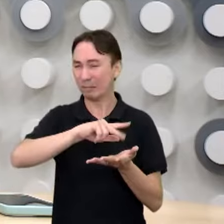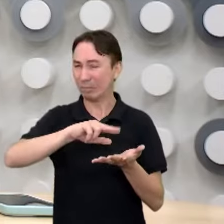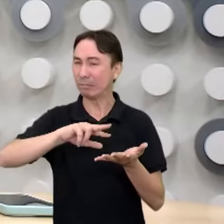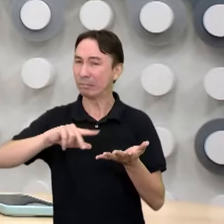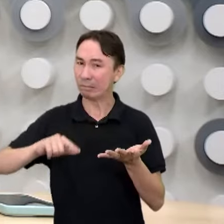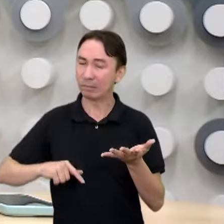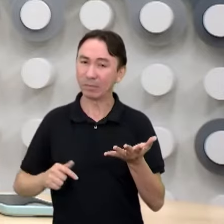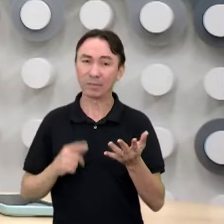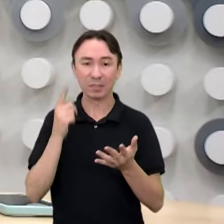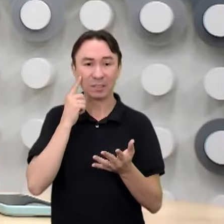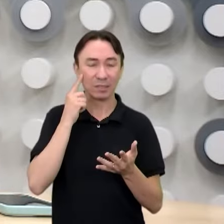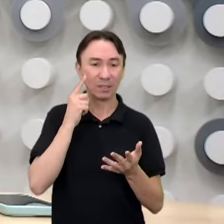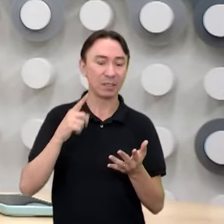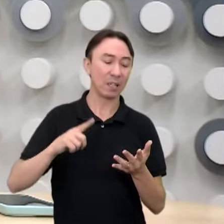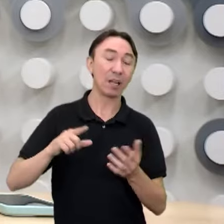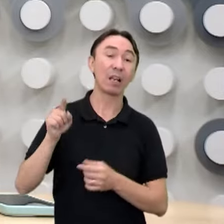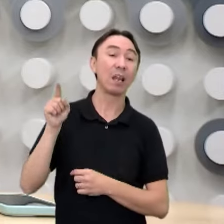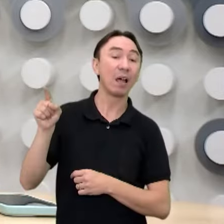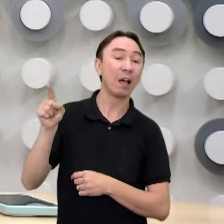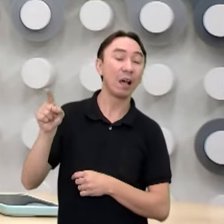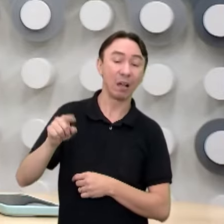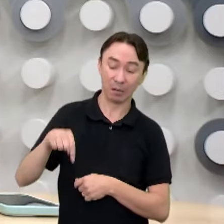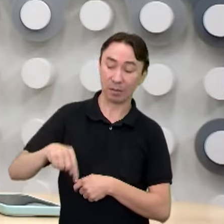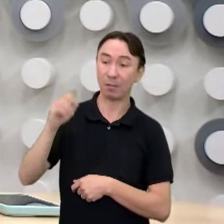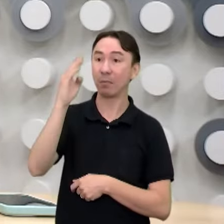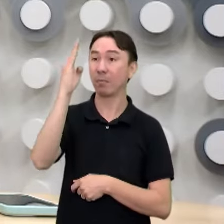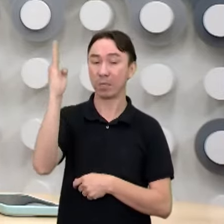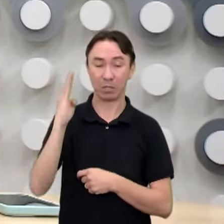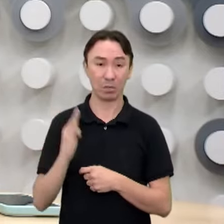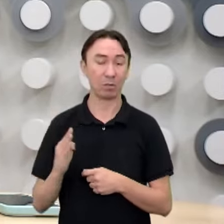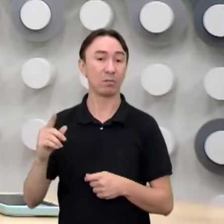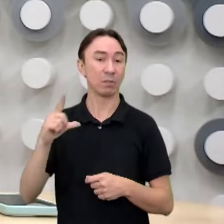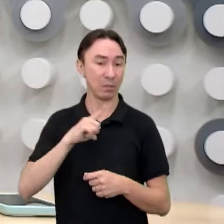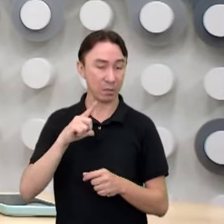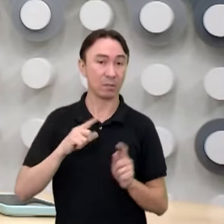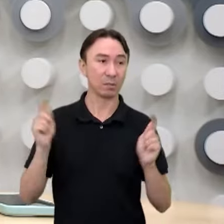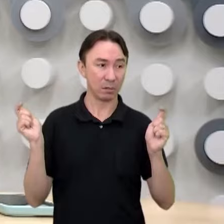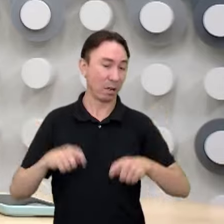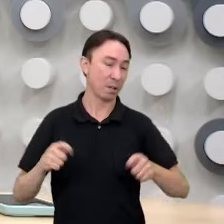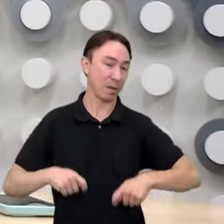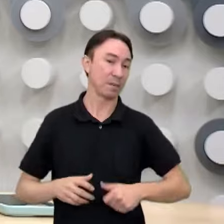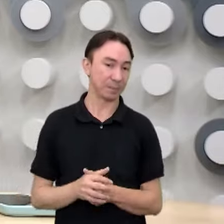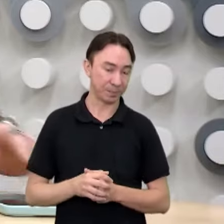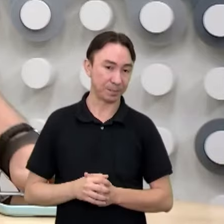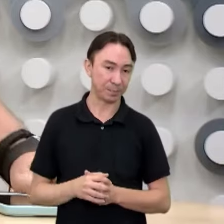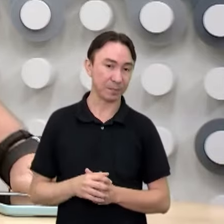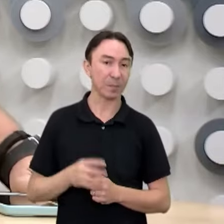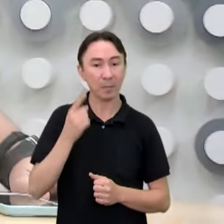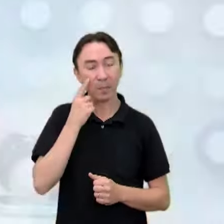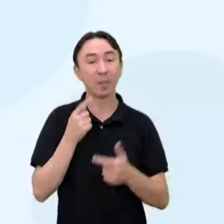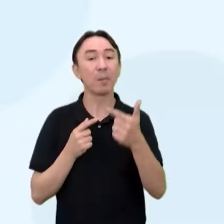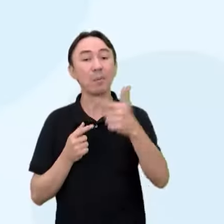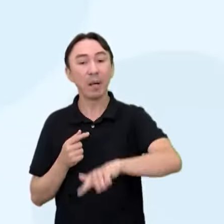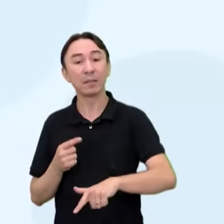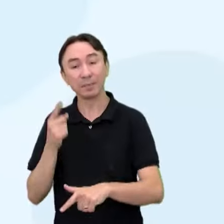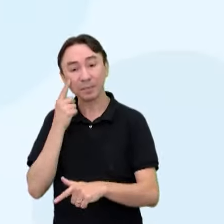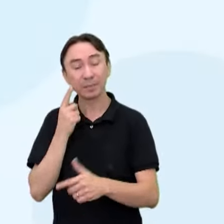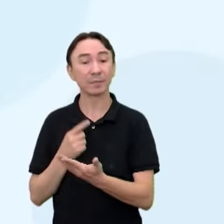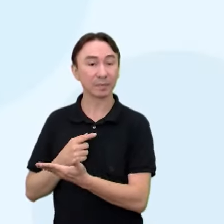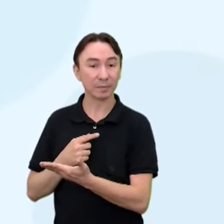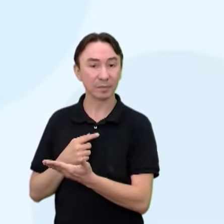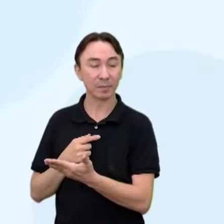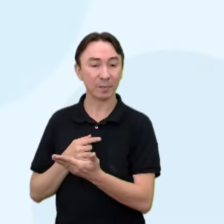aí trafegando aí no oeste brasileiro, tá certo? Vamos lá voltar no mapa das placas tectônicas, né, porque